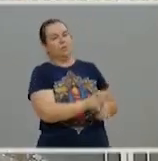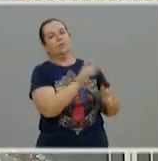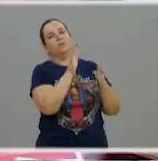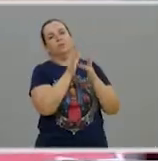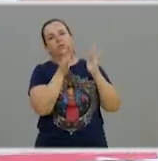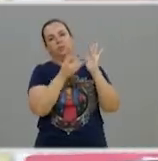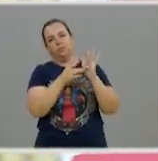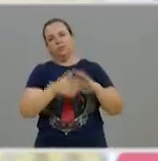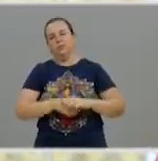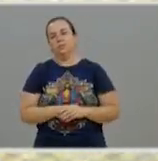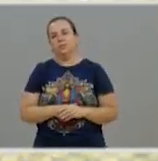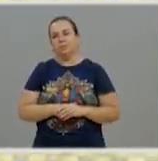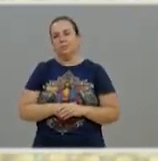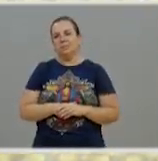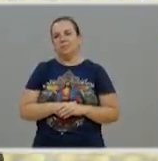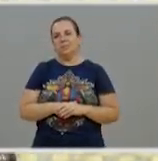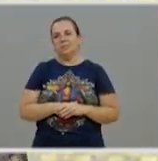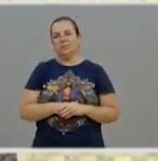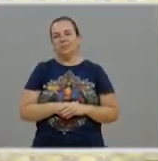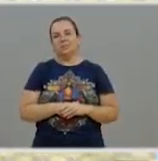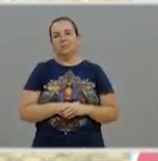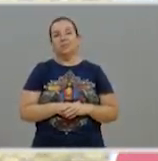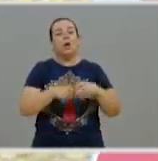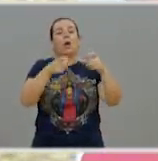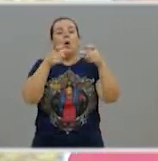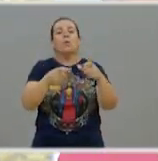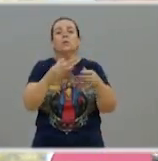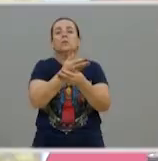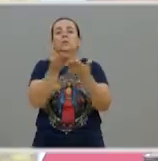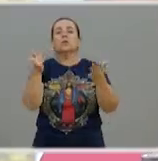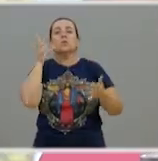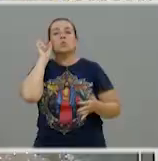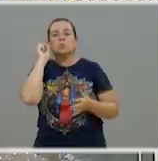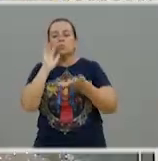perguntar, onde você escuta Deus?